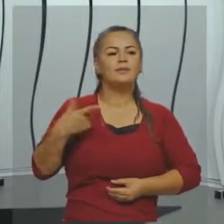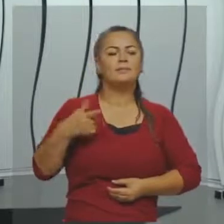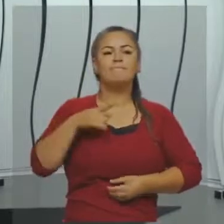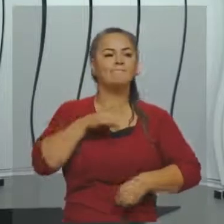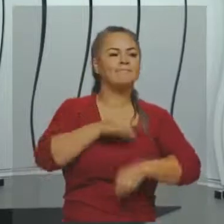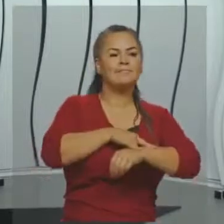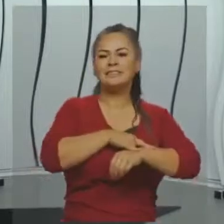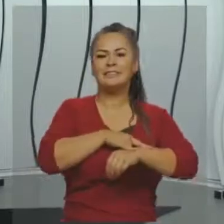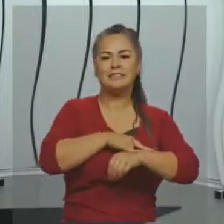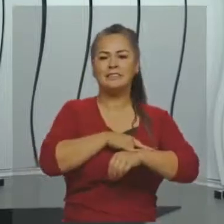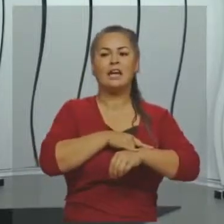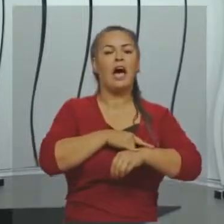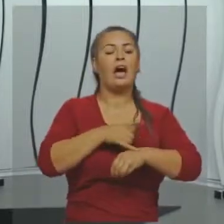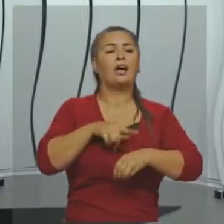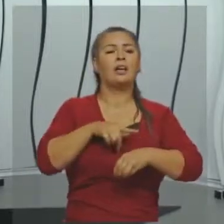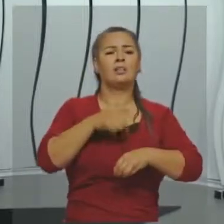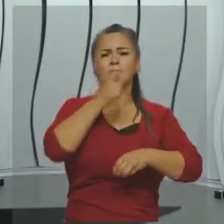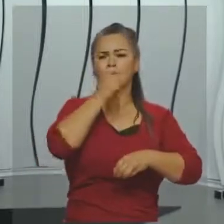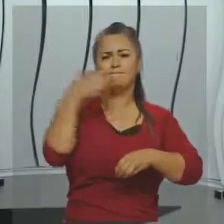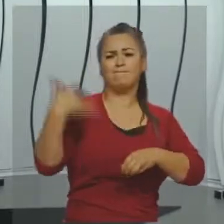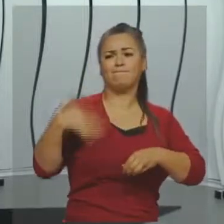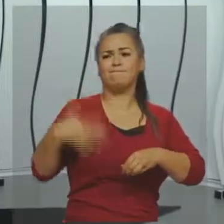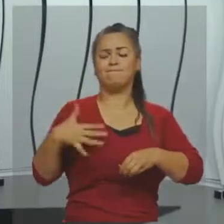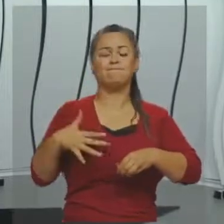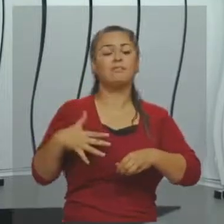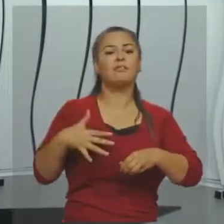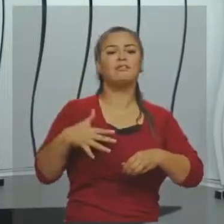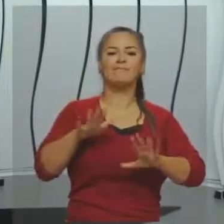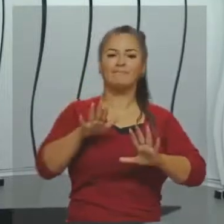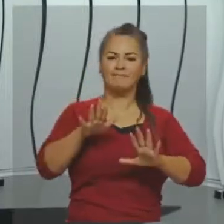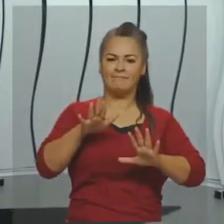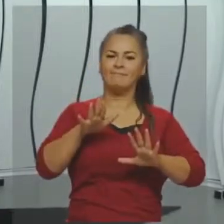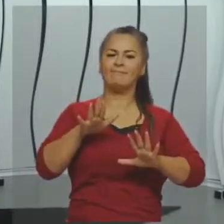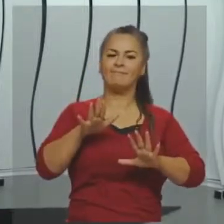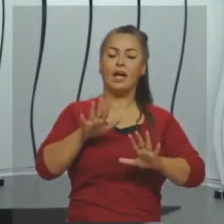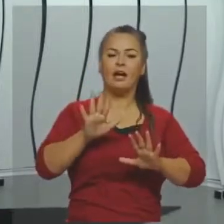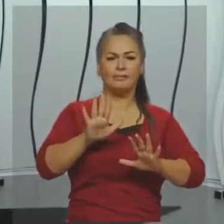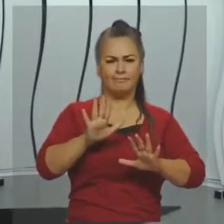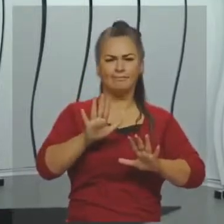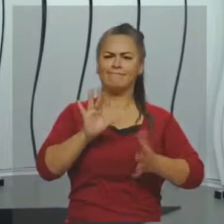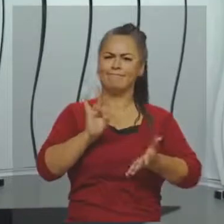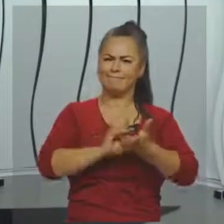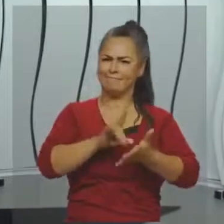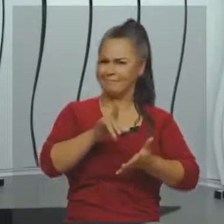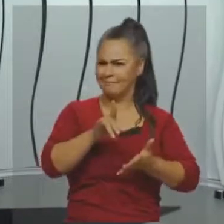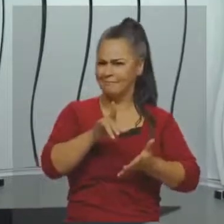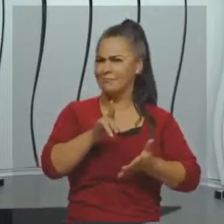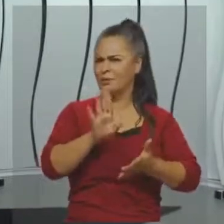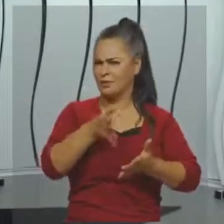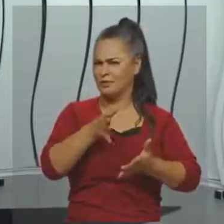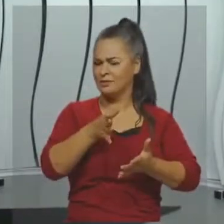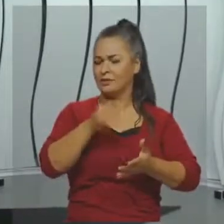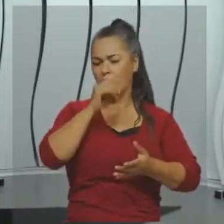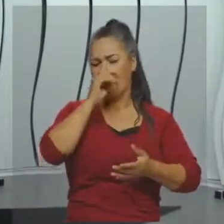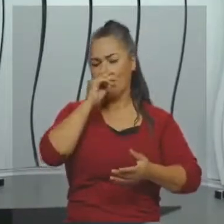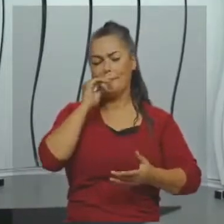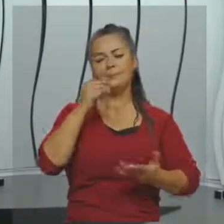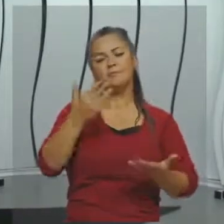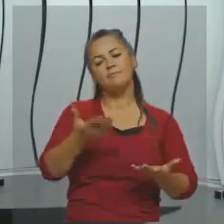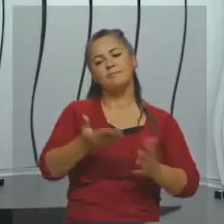chega uma hora que você está no seu limite. É muito mais difícil de segurar a urina, né? Não é verdade? Do que outras coisas.